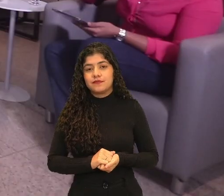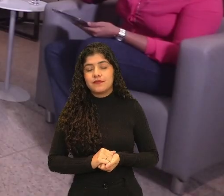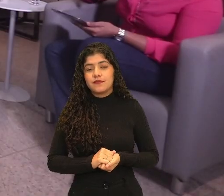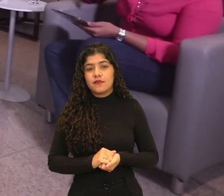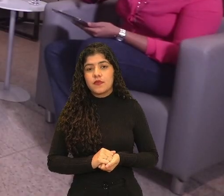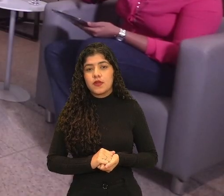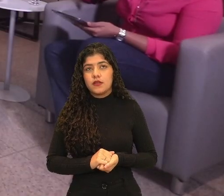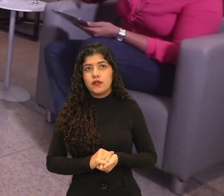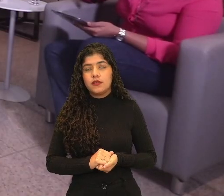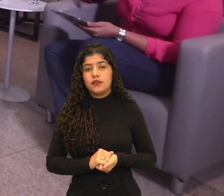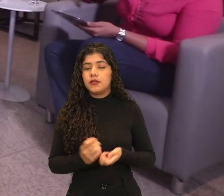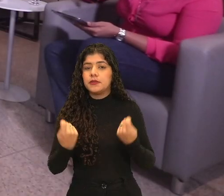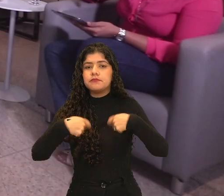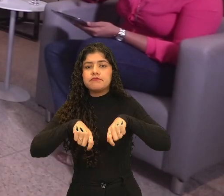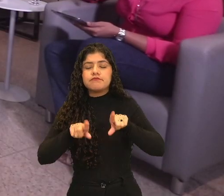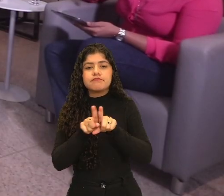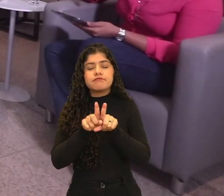Doutora Socorro, é possível